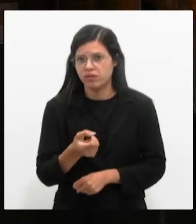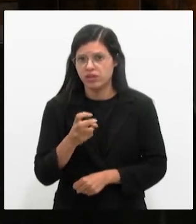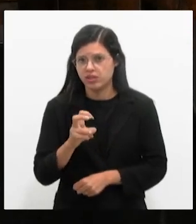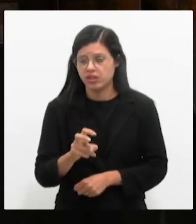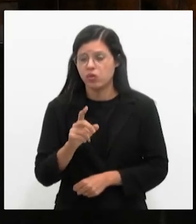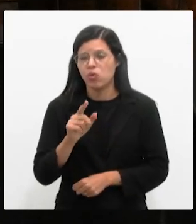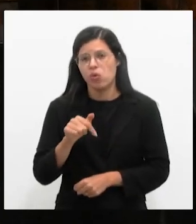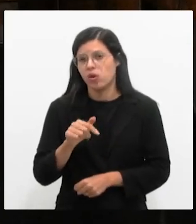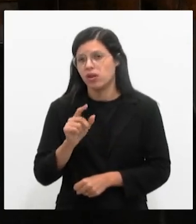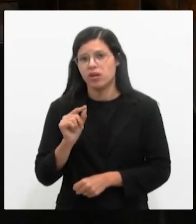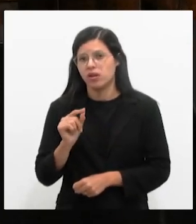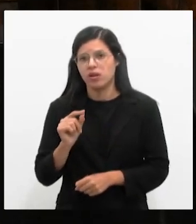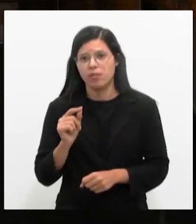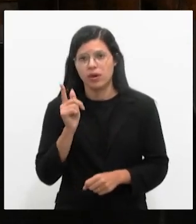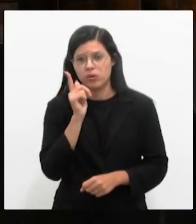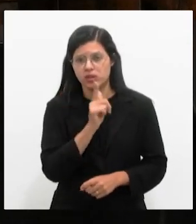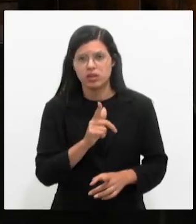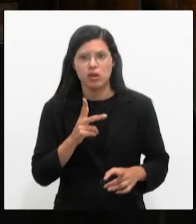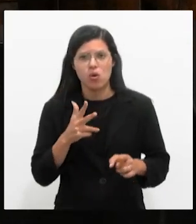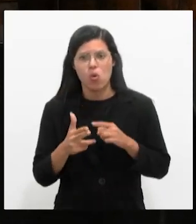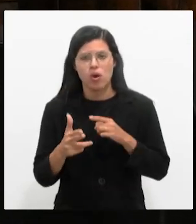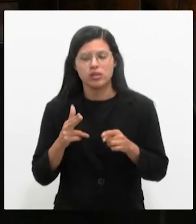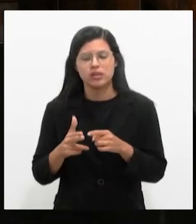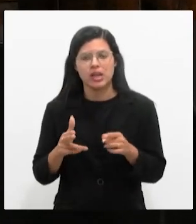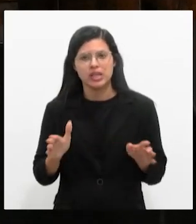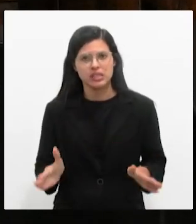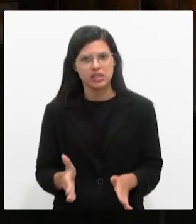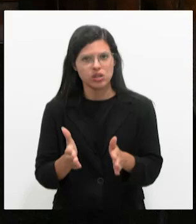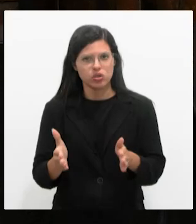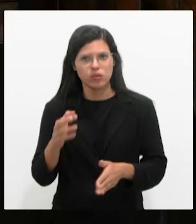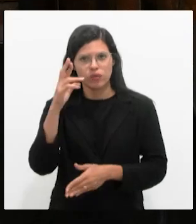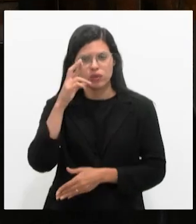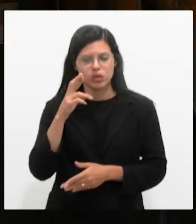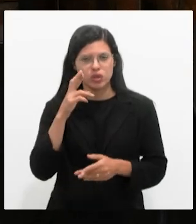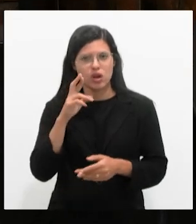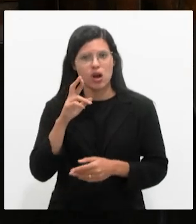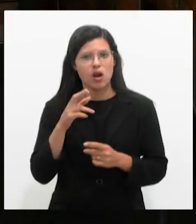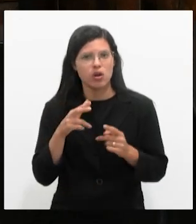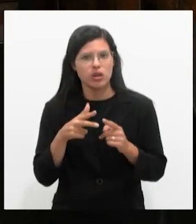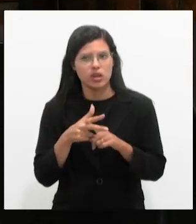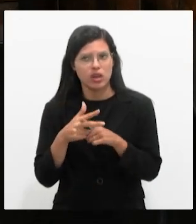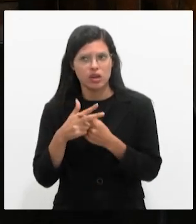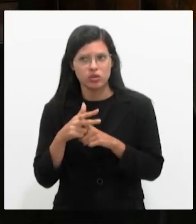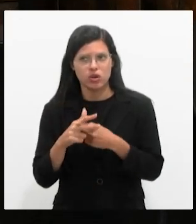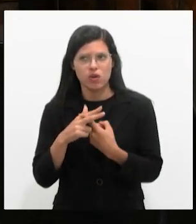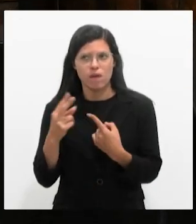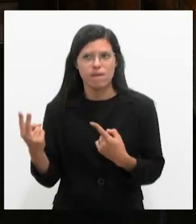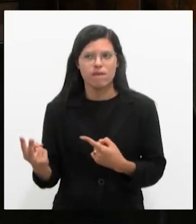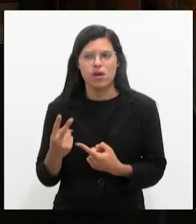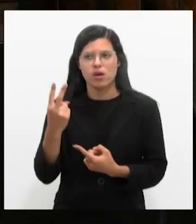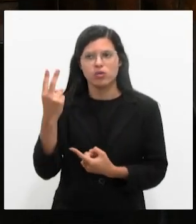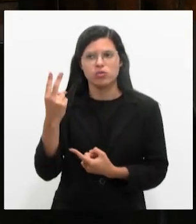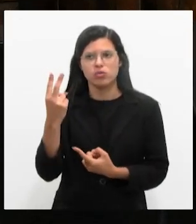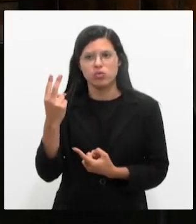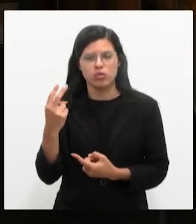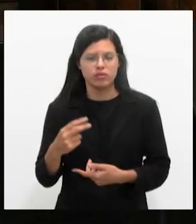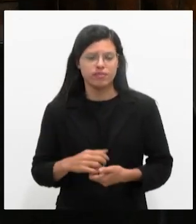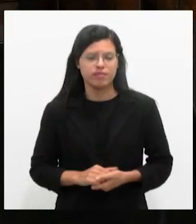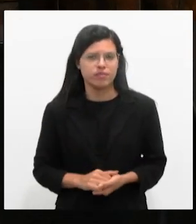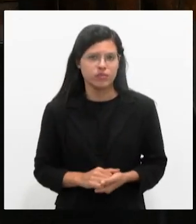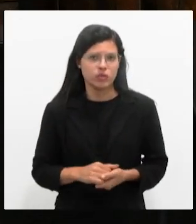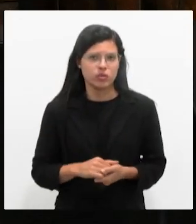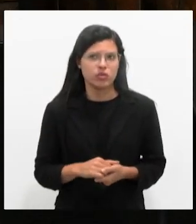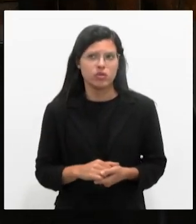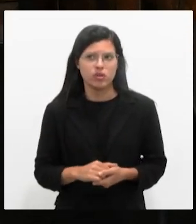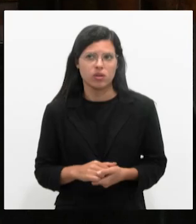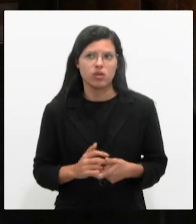cortar incentivo e reajustar o preço de referência, botar no valor